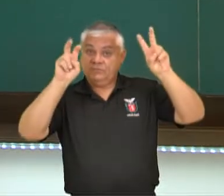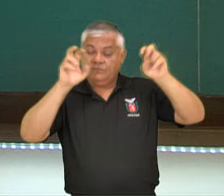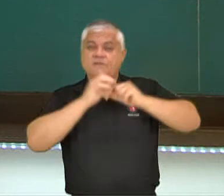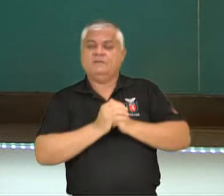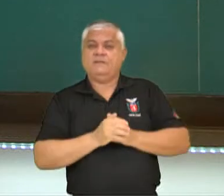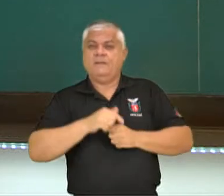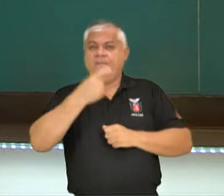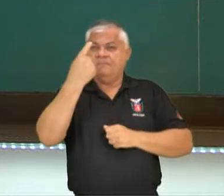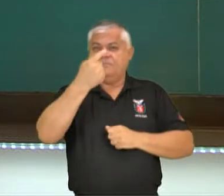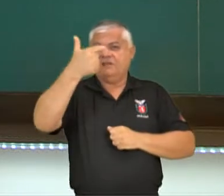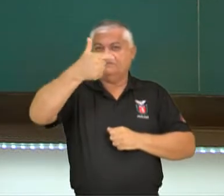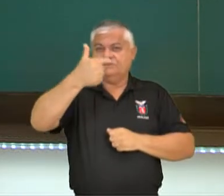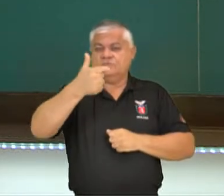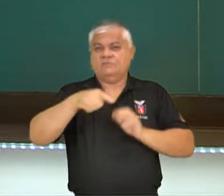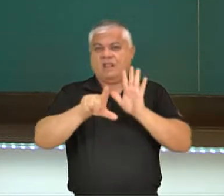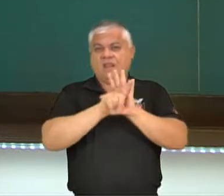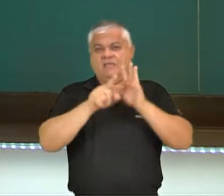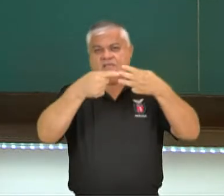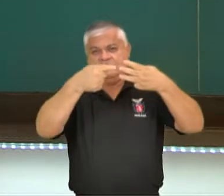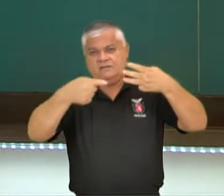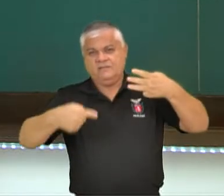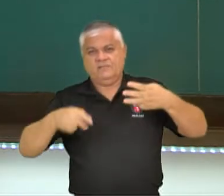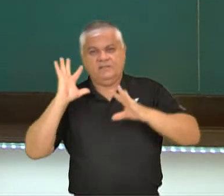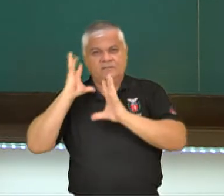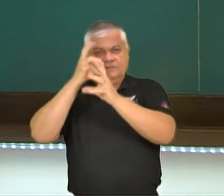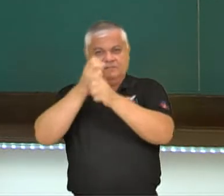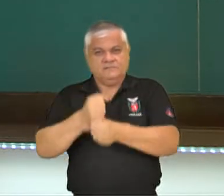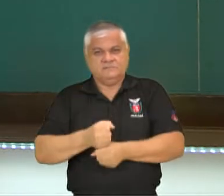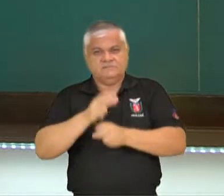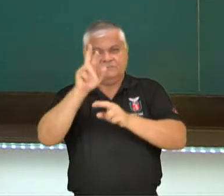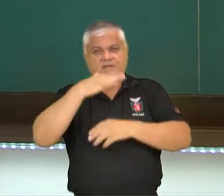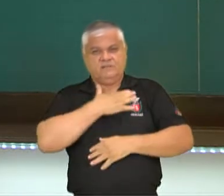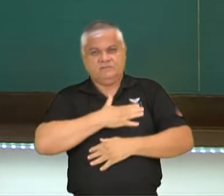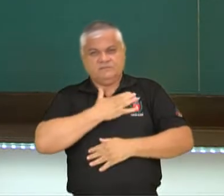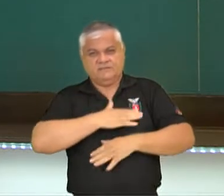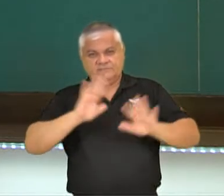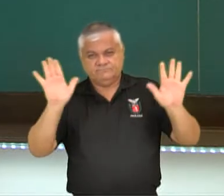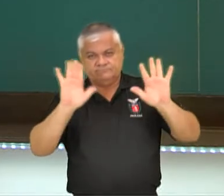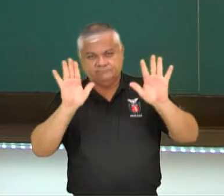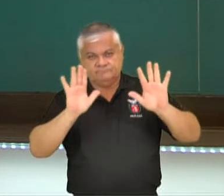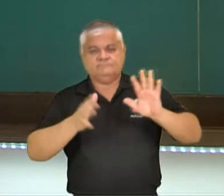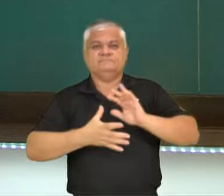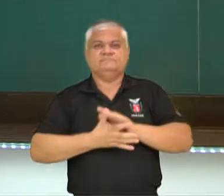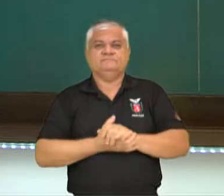sobre primeira e segunda lei de Mendel, uma revisão. Espero que vocês tenham gostado e até breve.